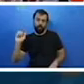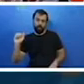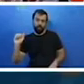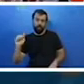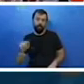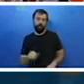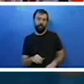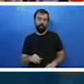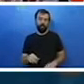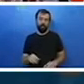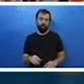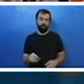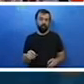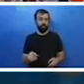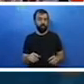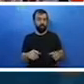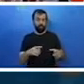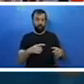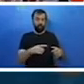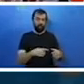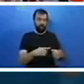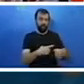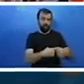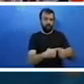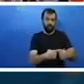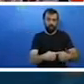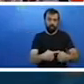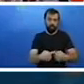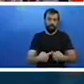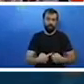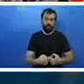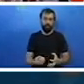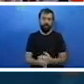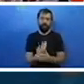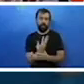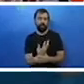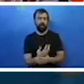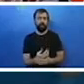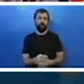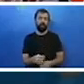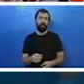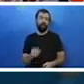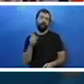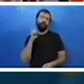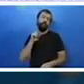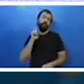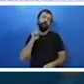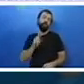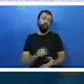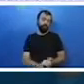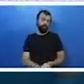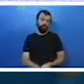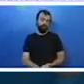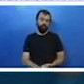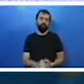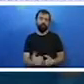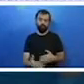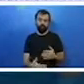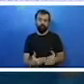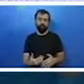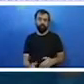devido à mineração, lá na região das Minas Gerais, onde hoje é Minas Gerais.